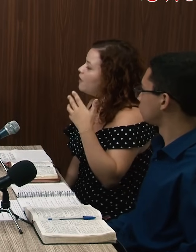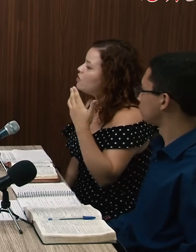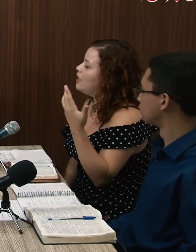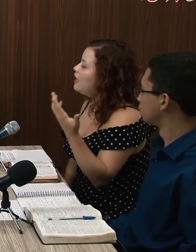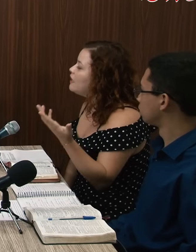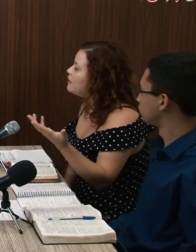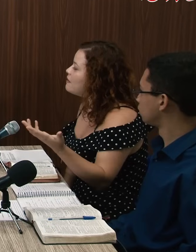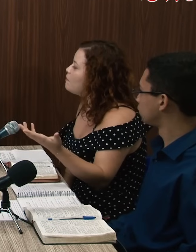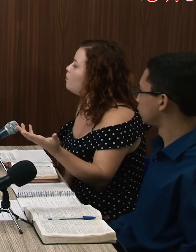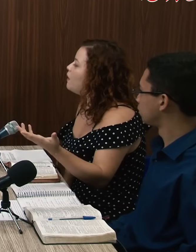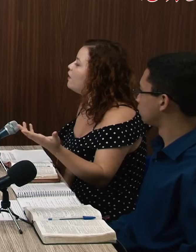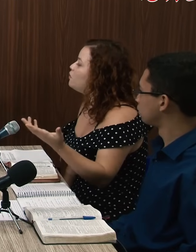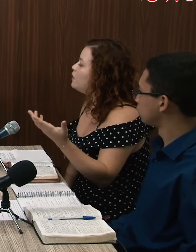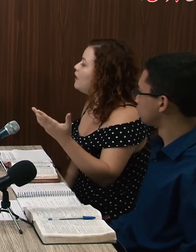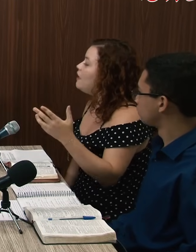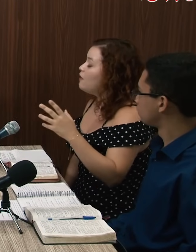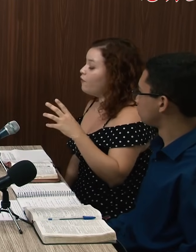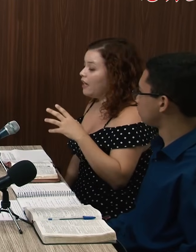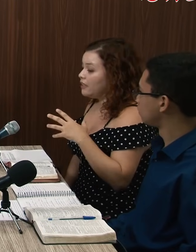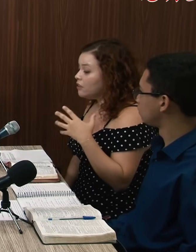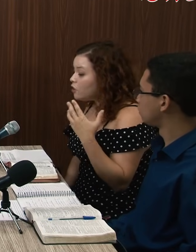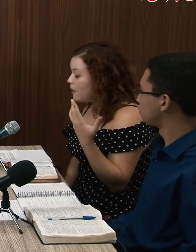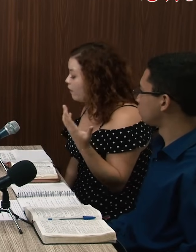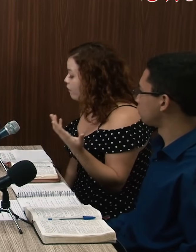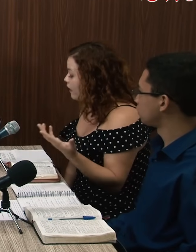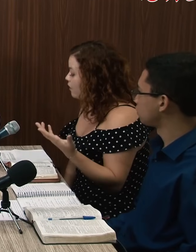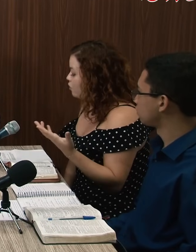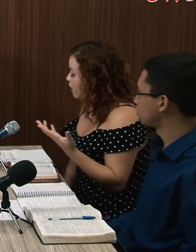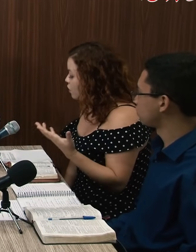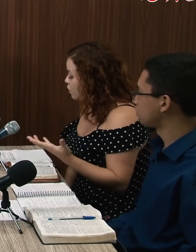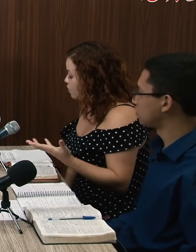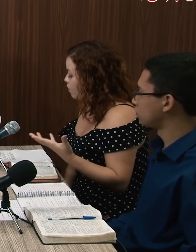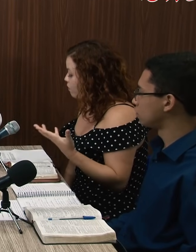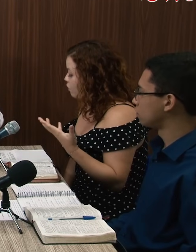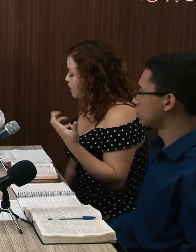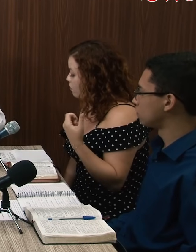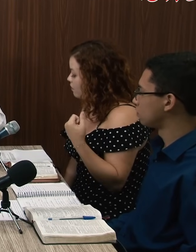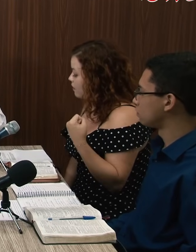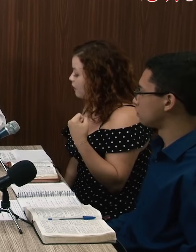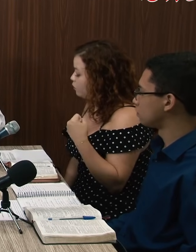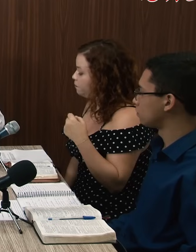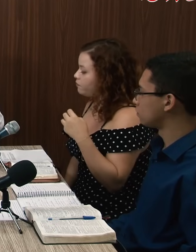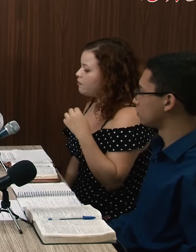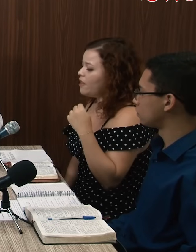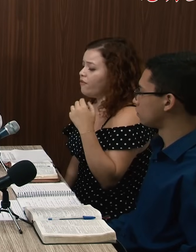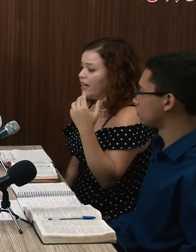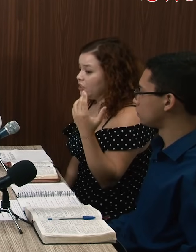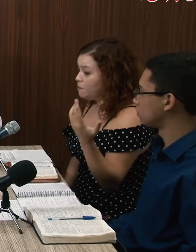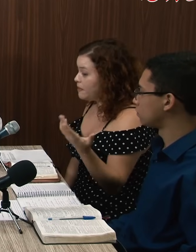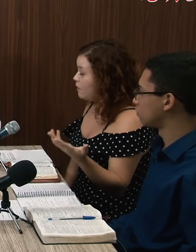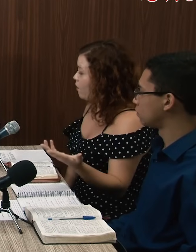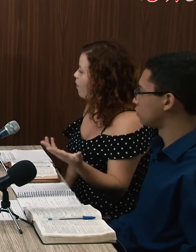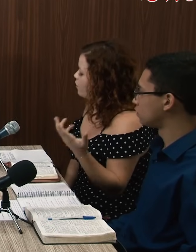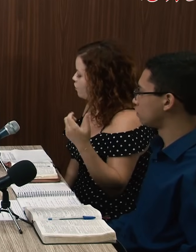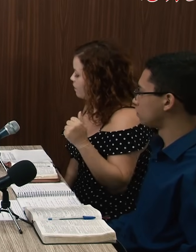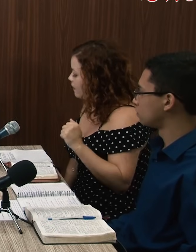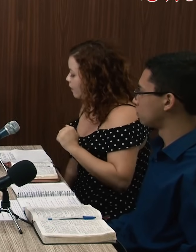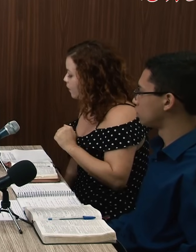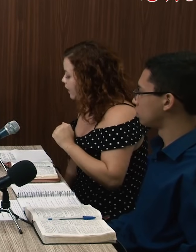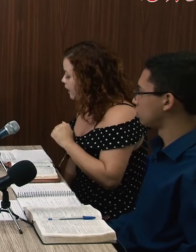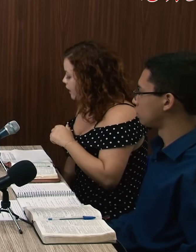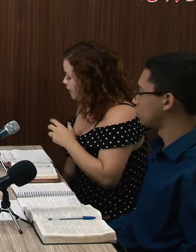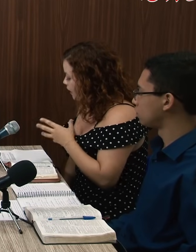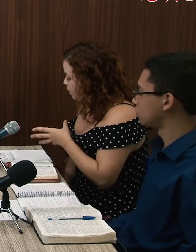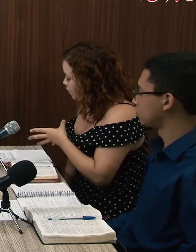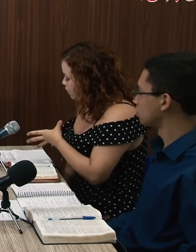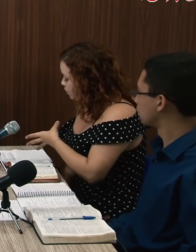é partilhar desse momento, né? Falar das maravilhas do batismo com o Espírito Santo, falar das misericórdias do